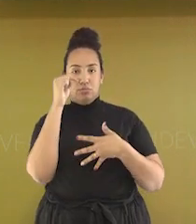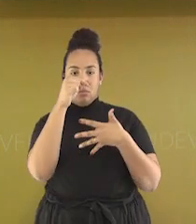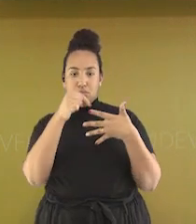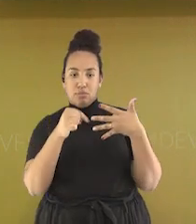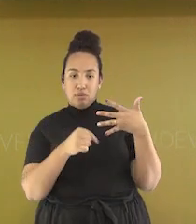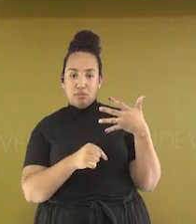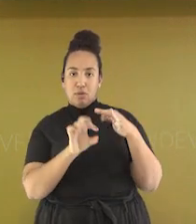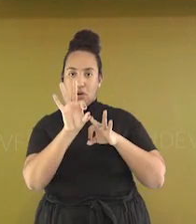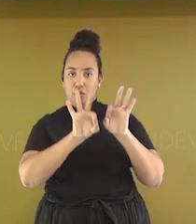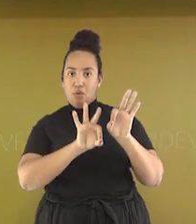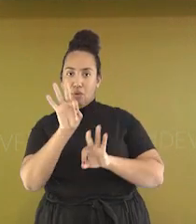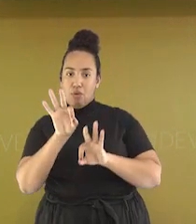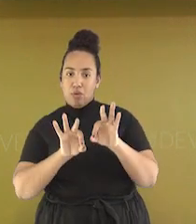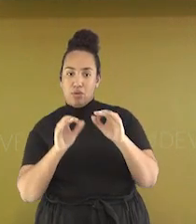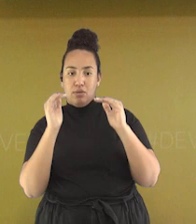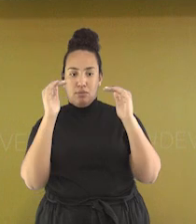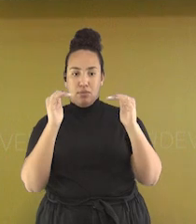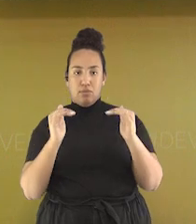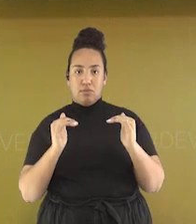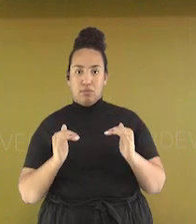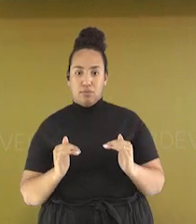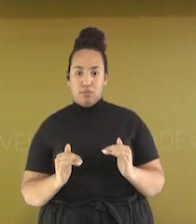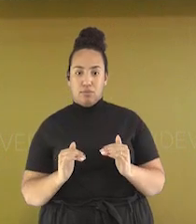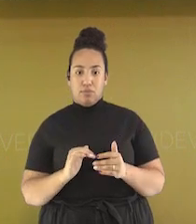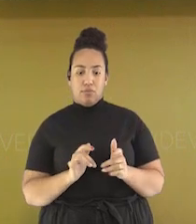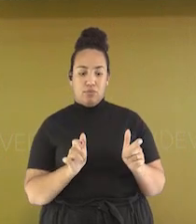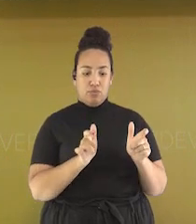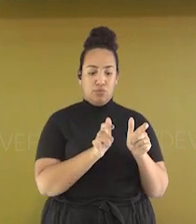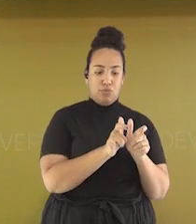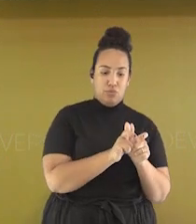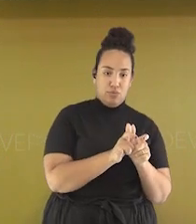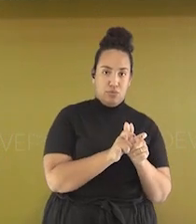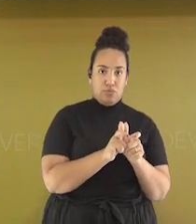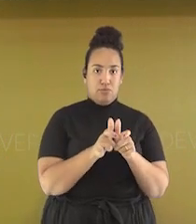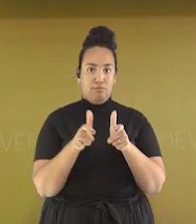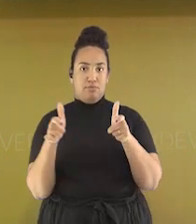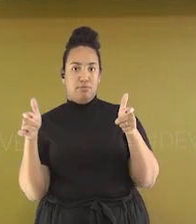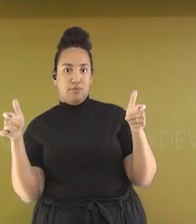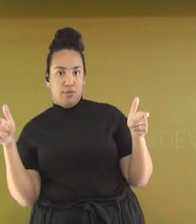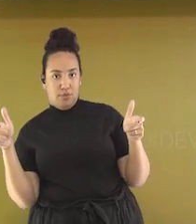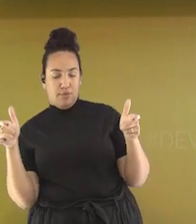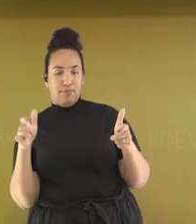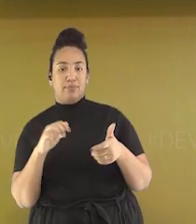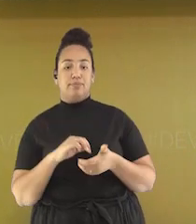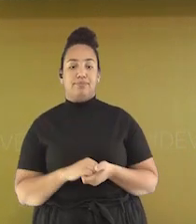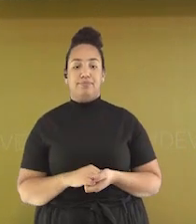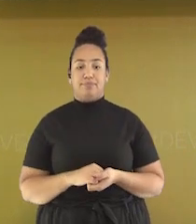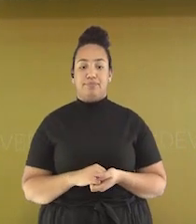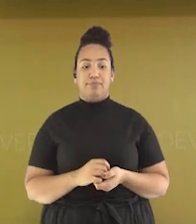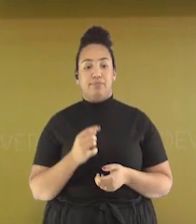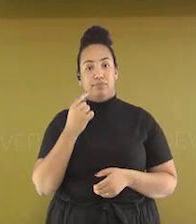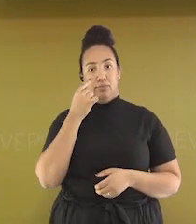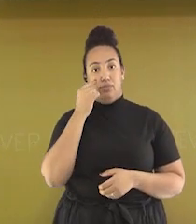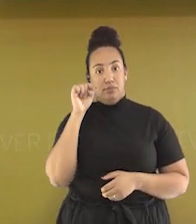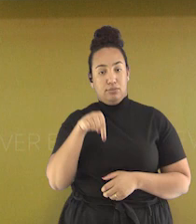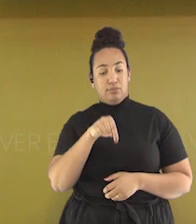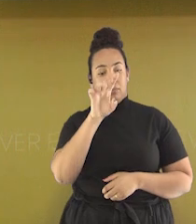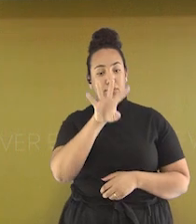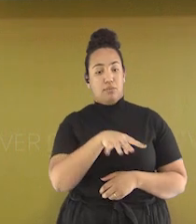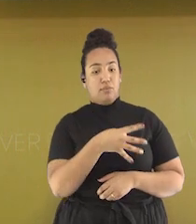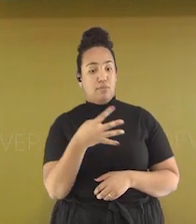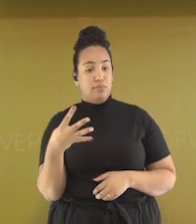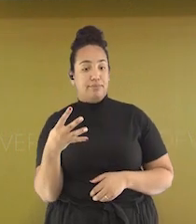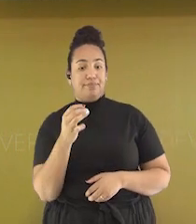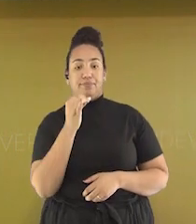desses eletrodomésticos em ordem crescente, da menor para a maior. Temos aí registrado